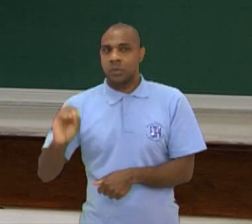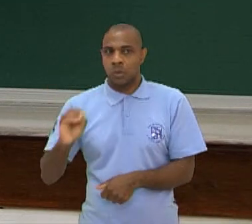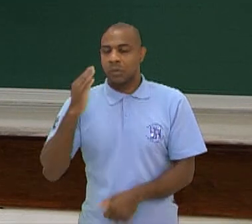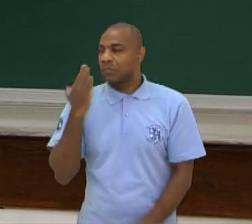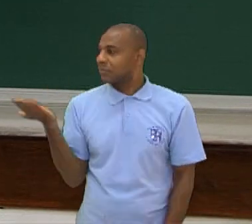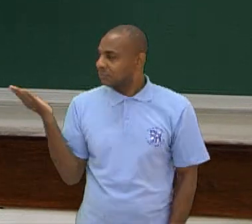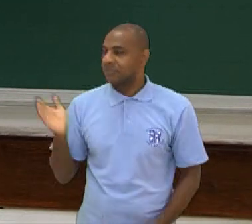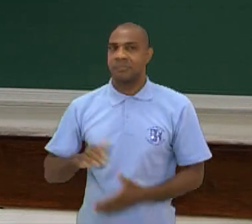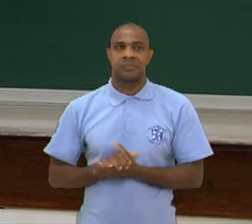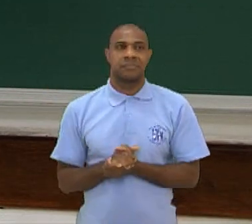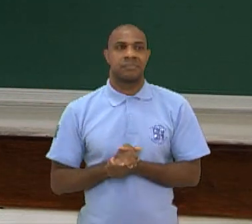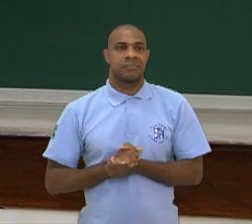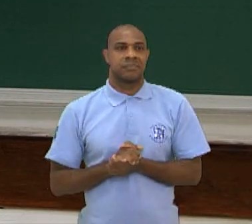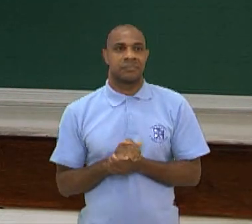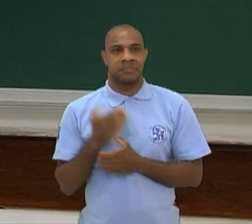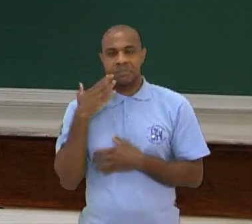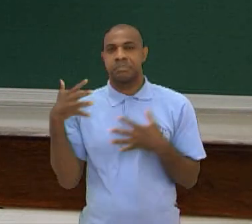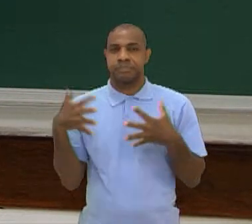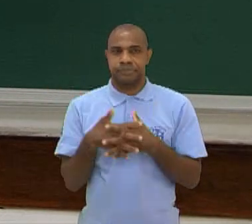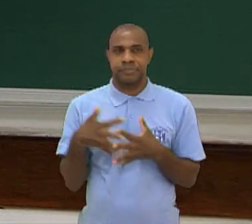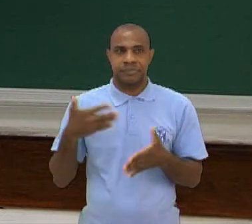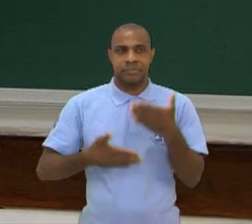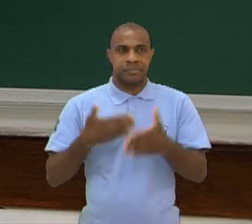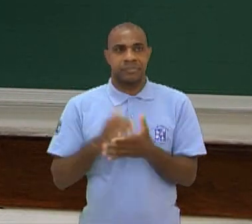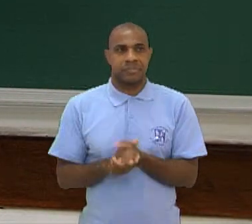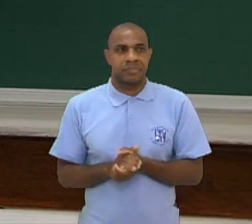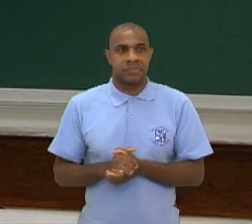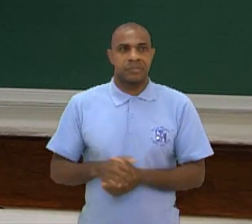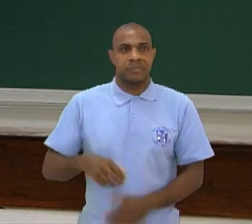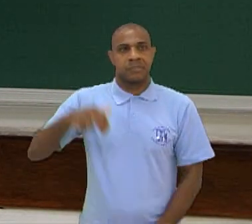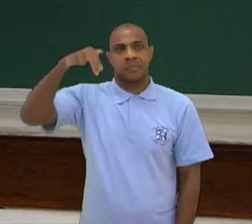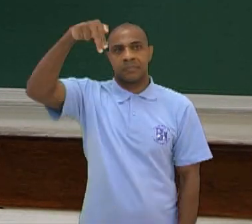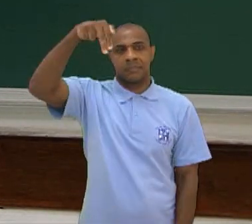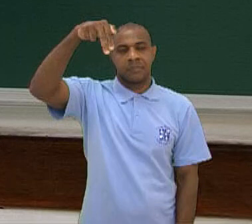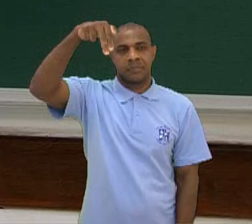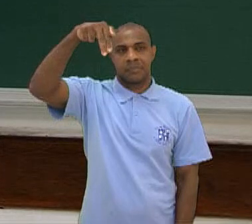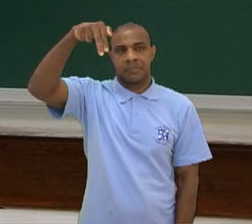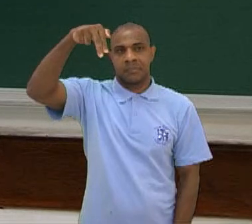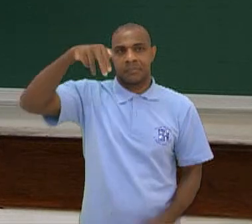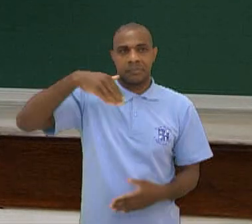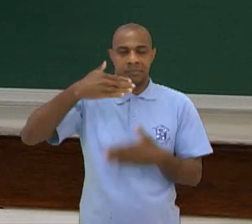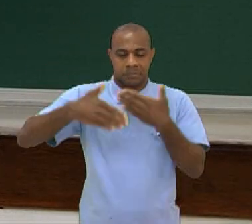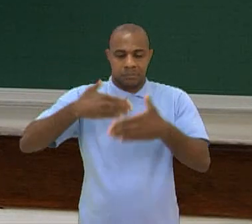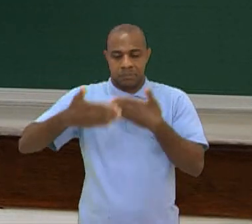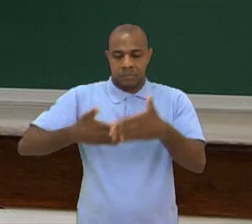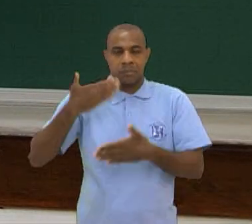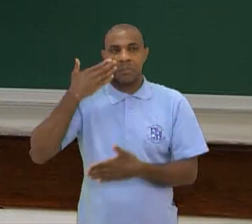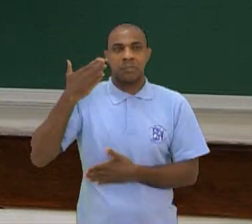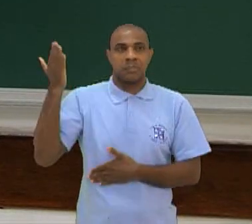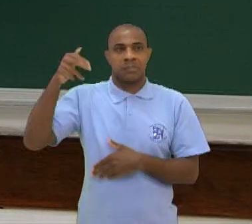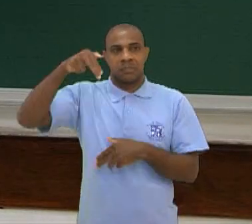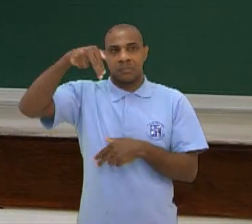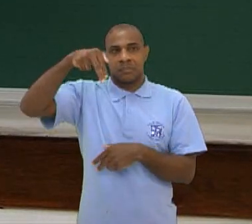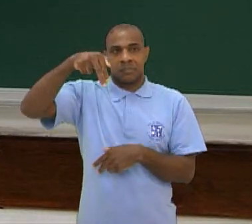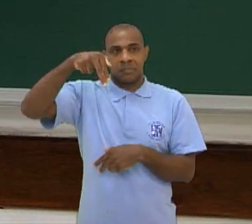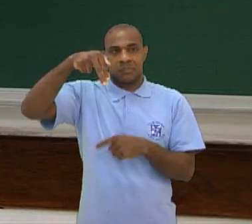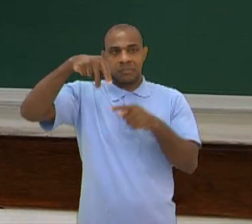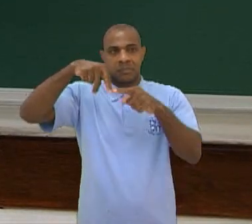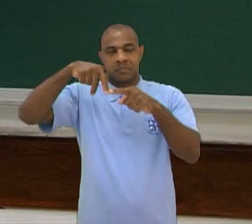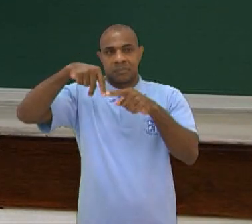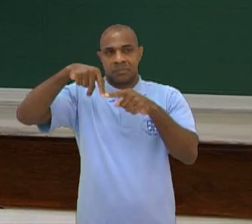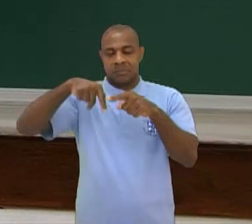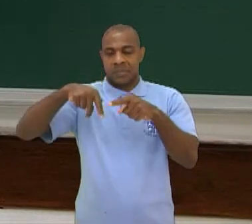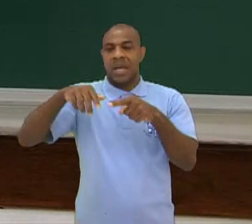nitrato que era utilizado. Então, olha que complicado. Vamos olhar de volta aqui, ó, porque até a professora se embananou. Então, o processo de fixação, nitrogênio transformado